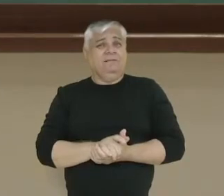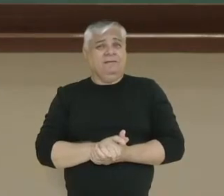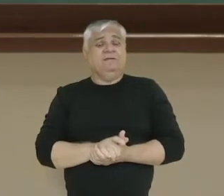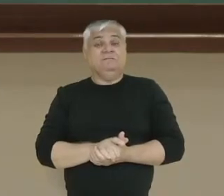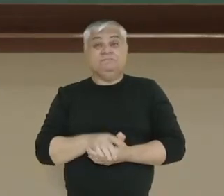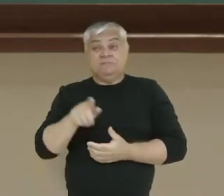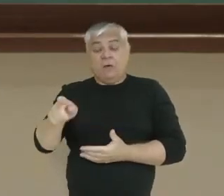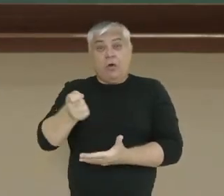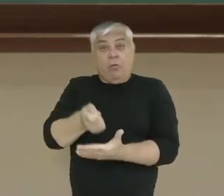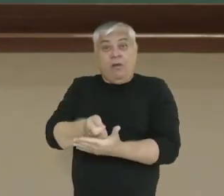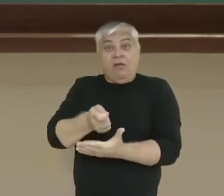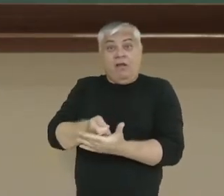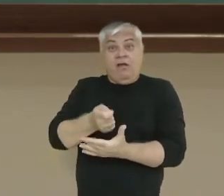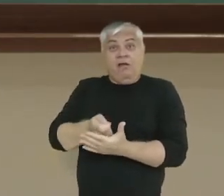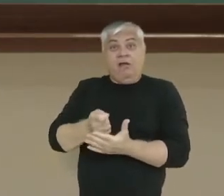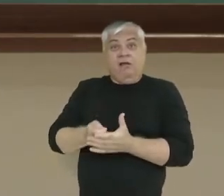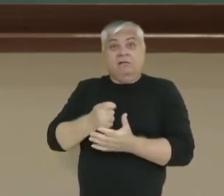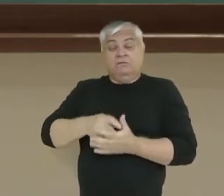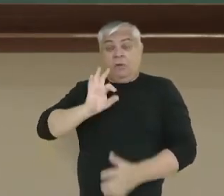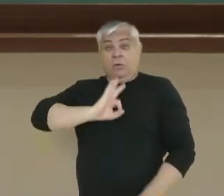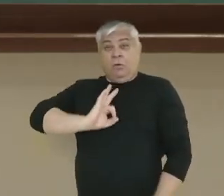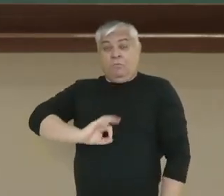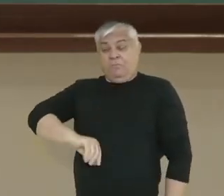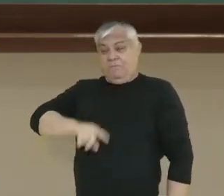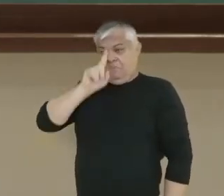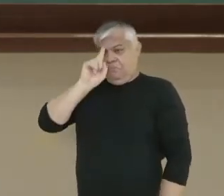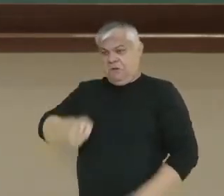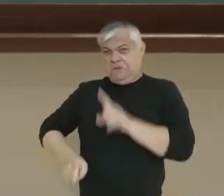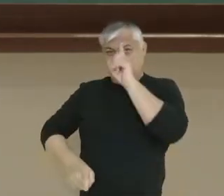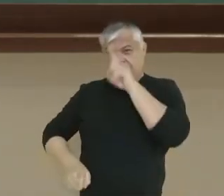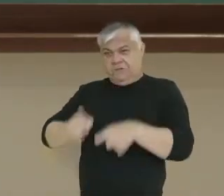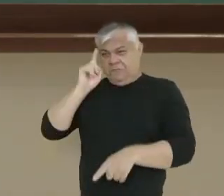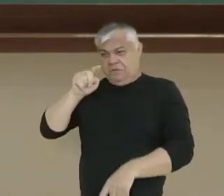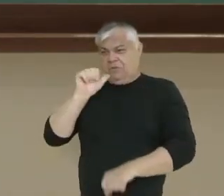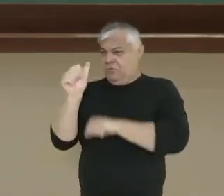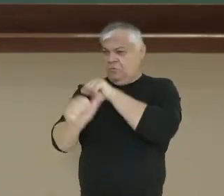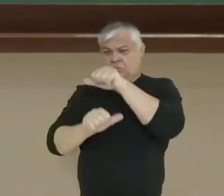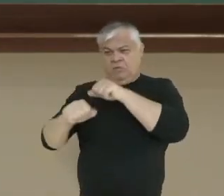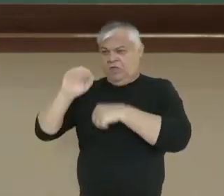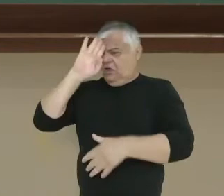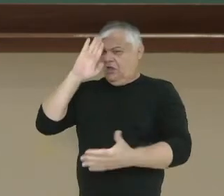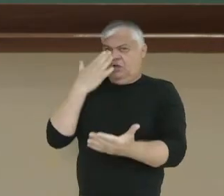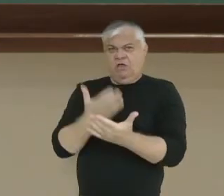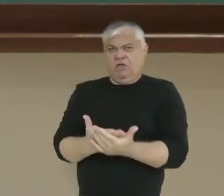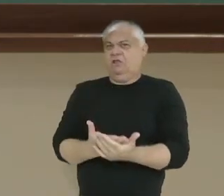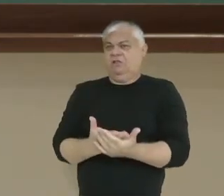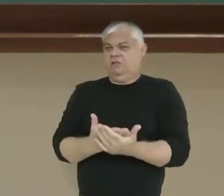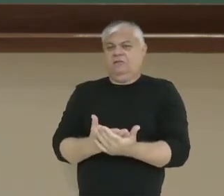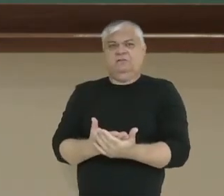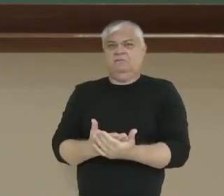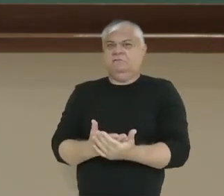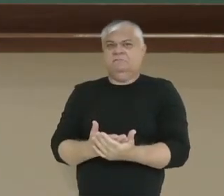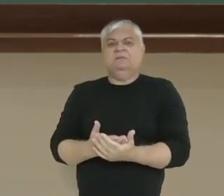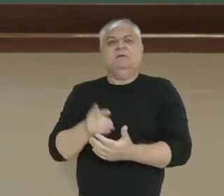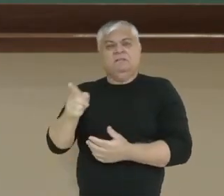sendo obrigadas a ter uma outra crença religiosa que vai ser, né, um processo de cristianização